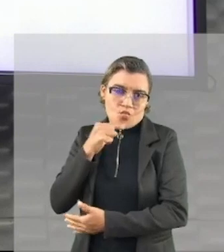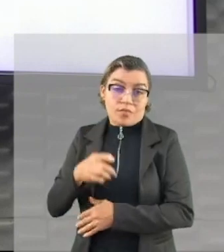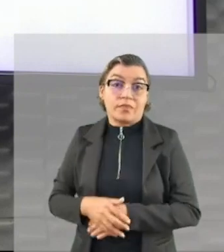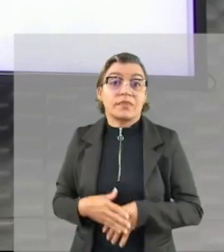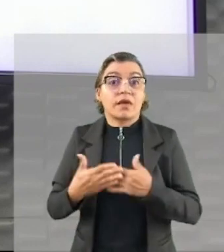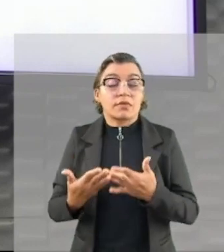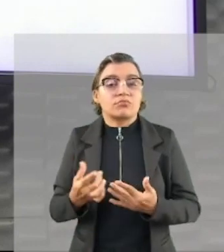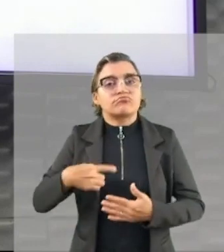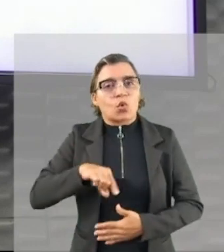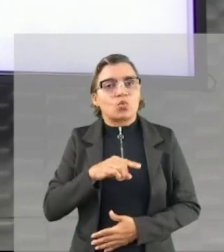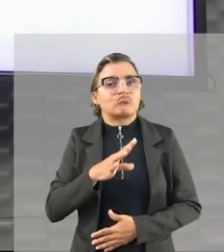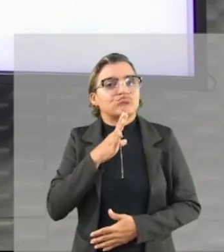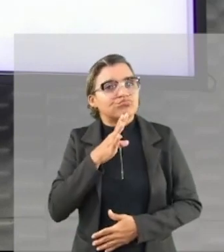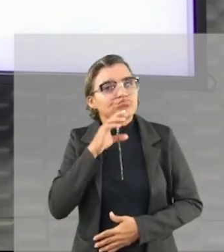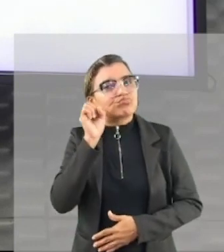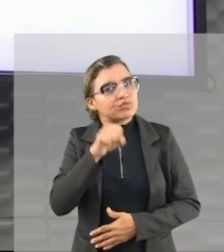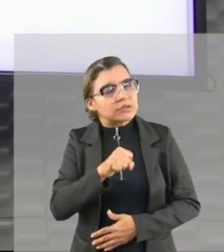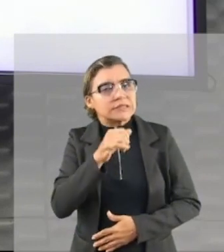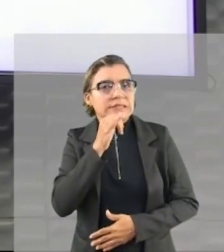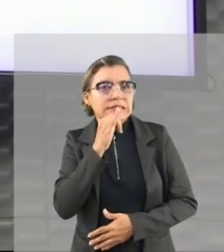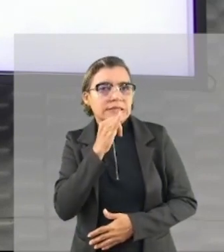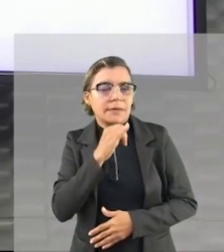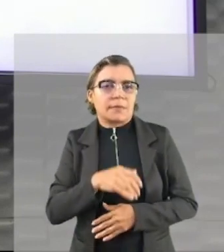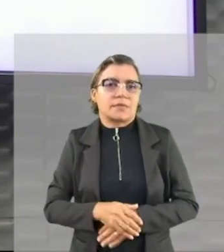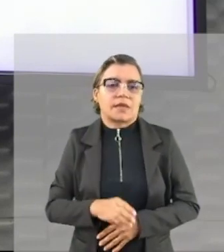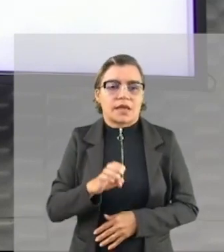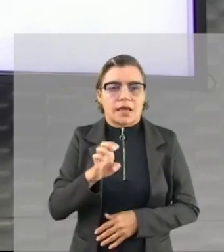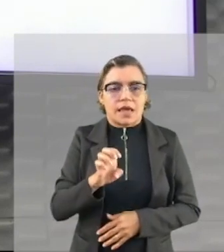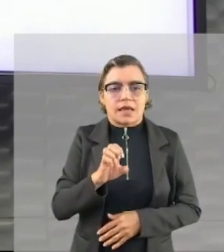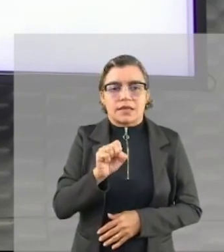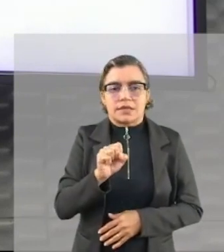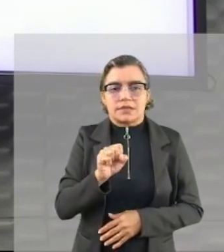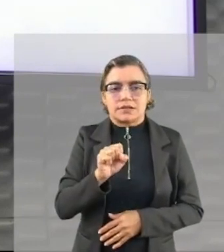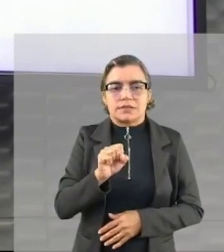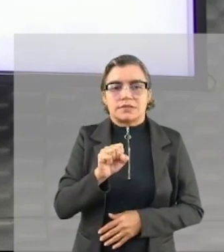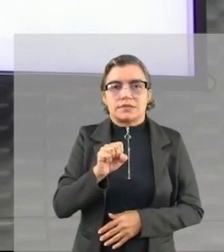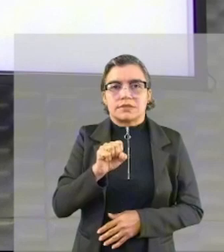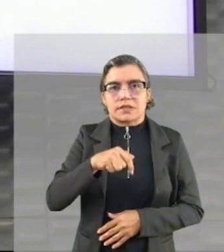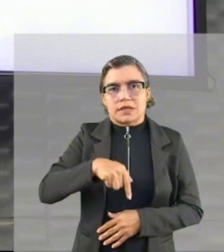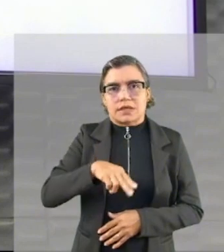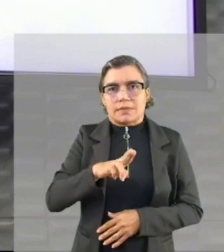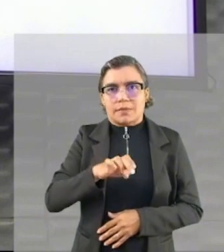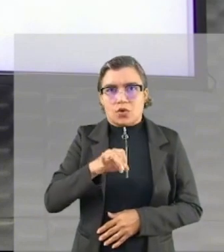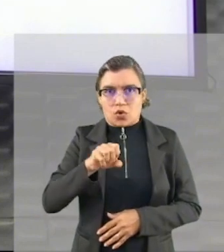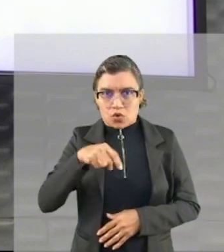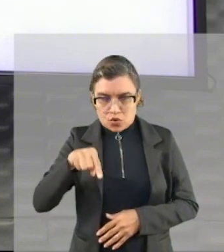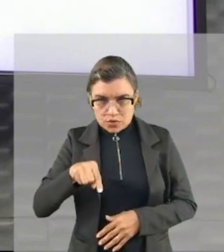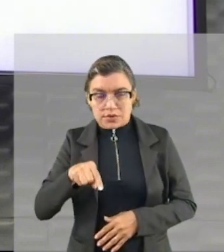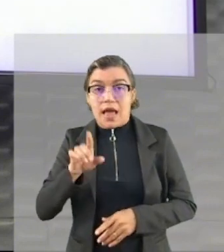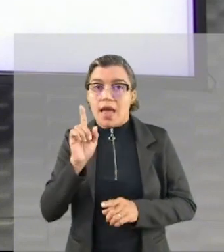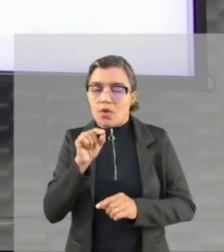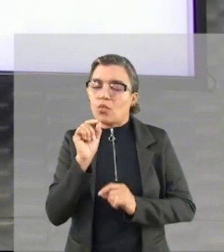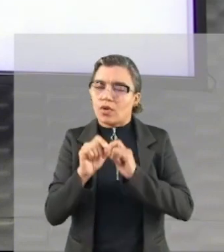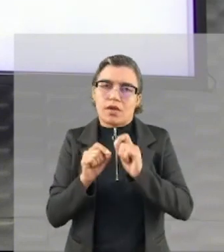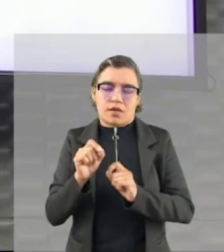O que nós conhecemos como esquimós, que é um termo pejorativo para